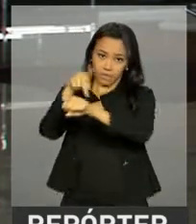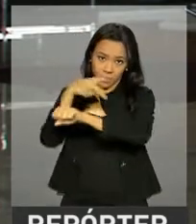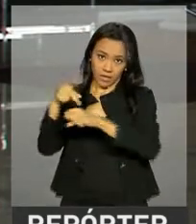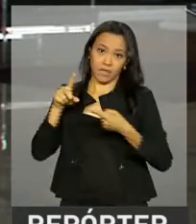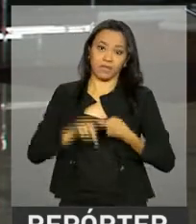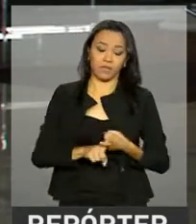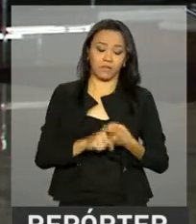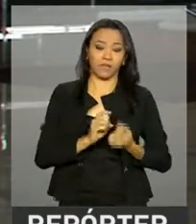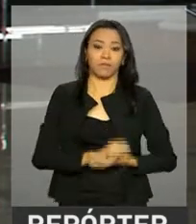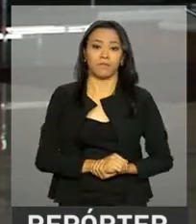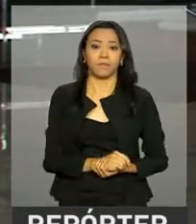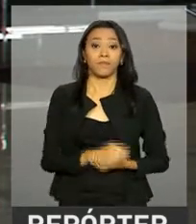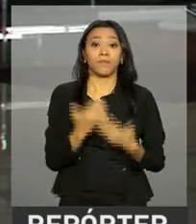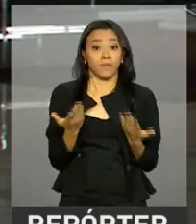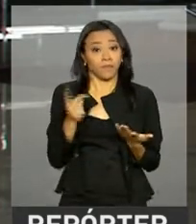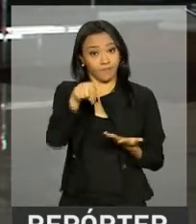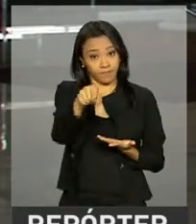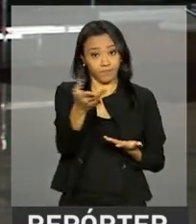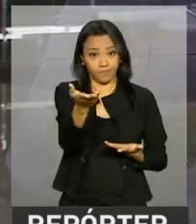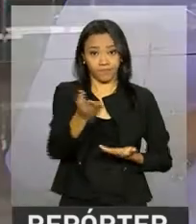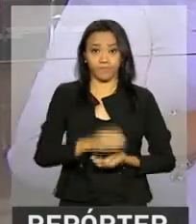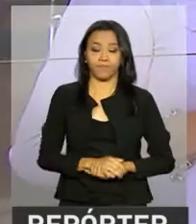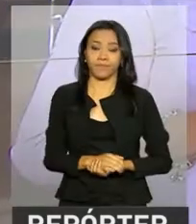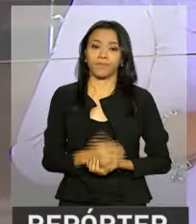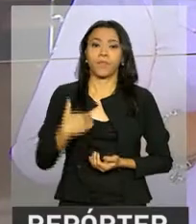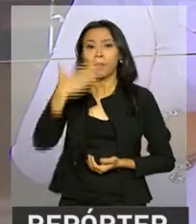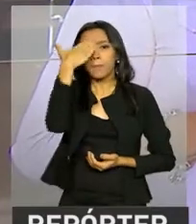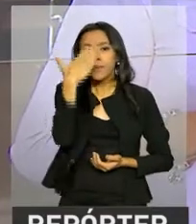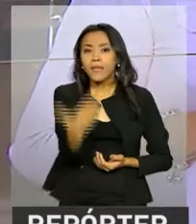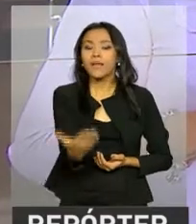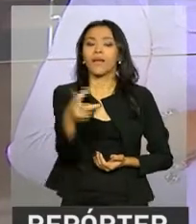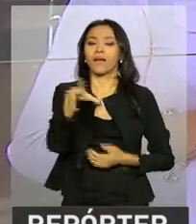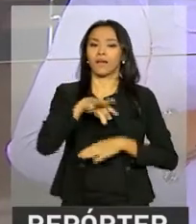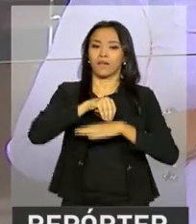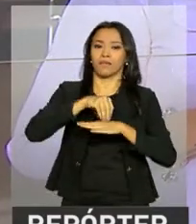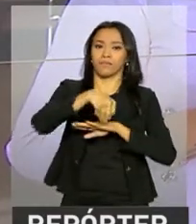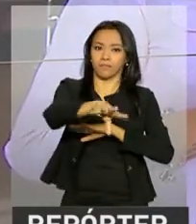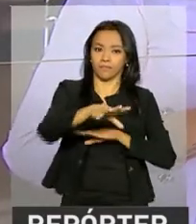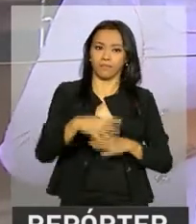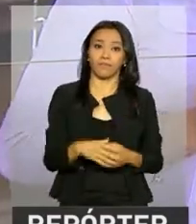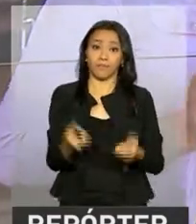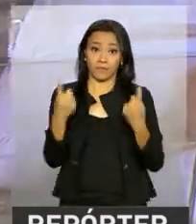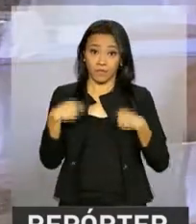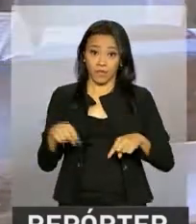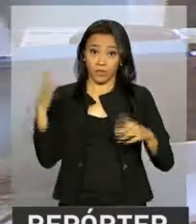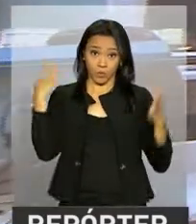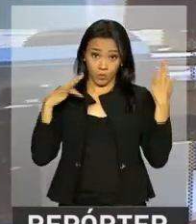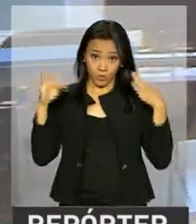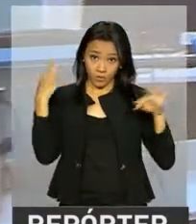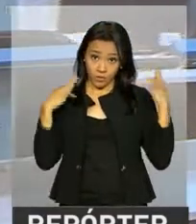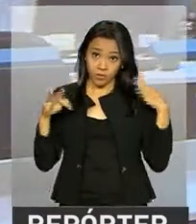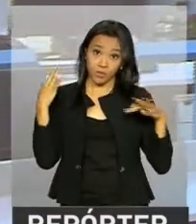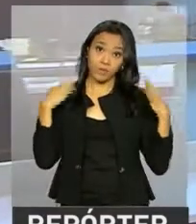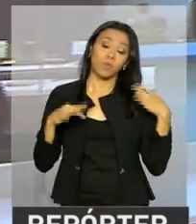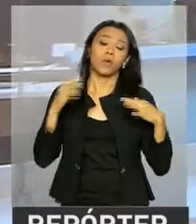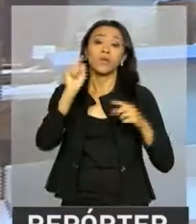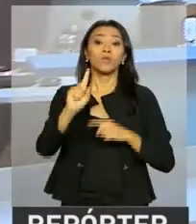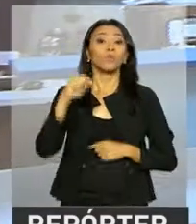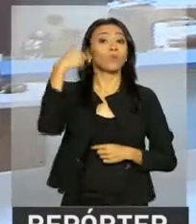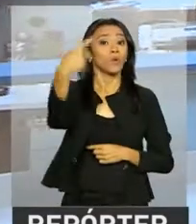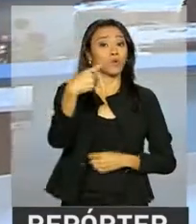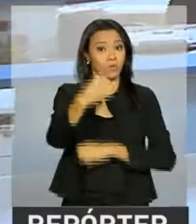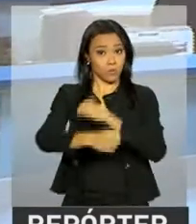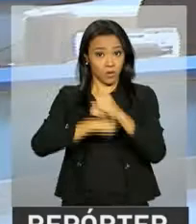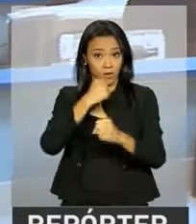e venezuela é com você e leandro obrigado a sair pelas informações e o turismo em alta no ano que vem